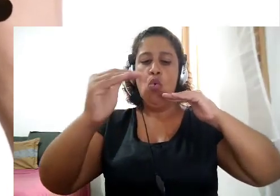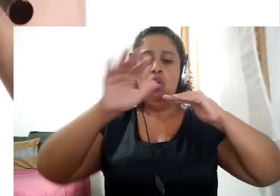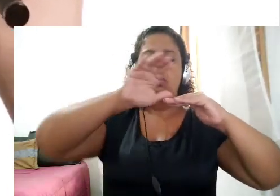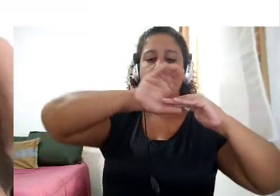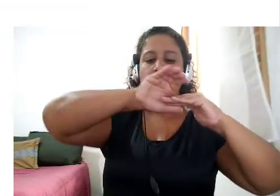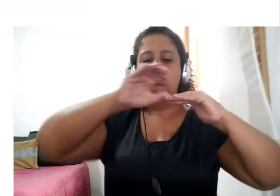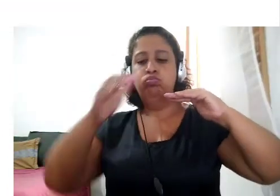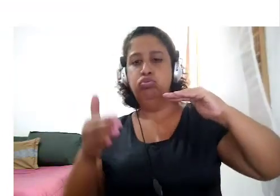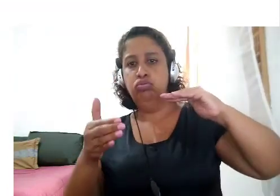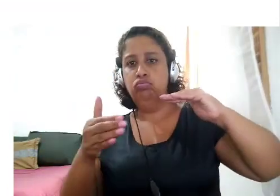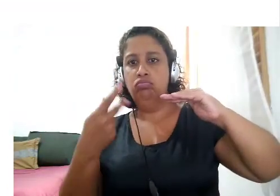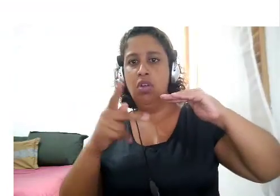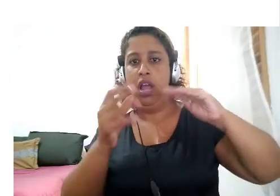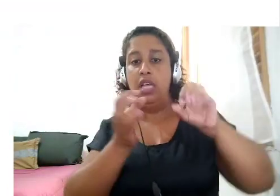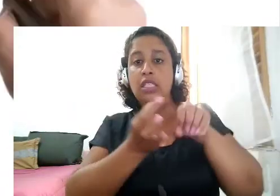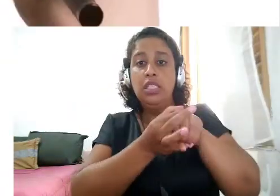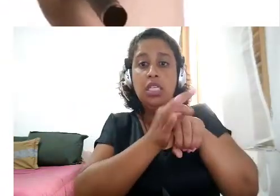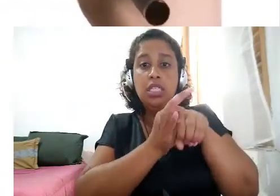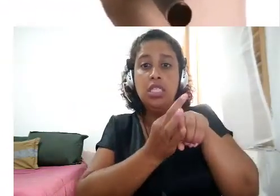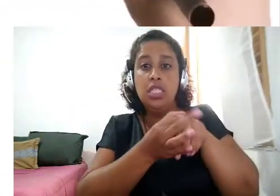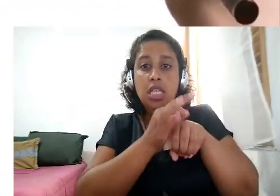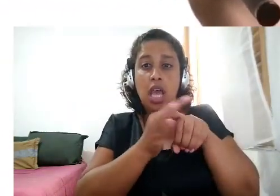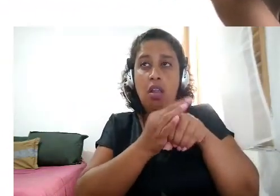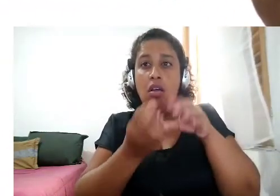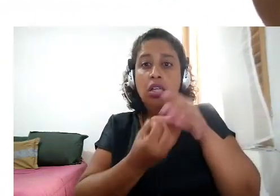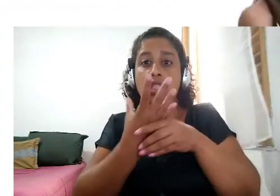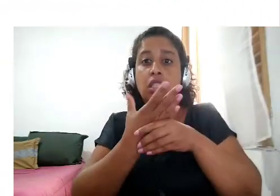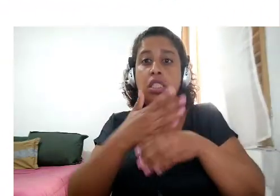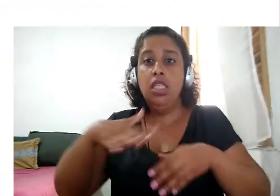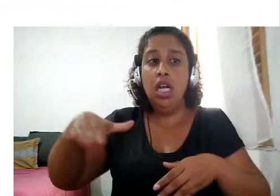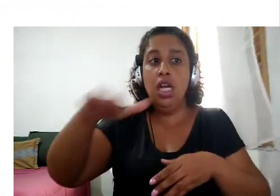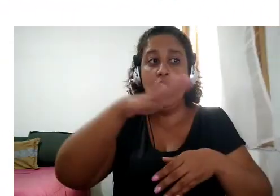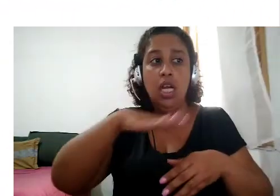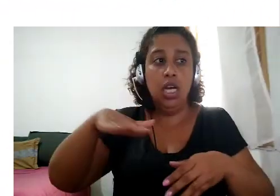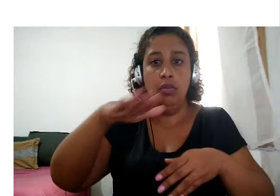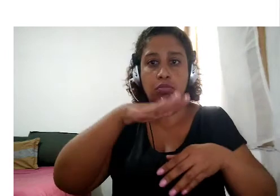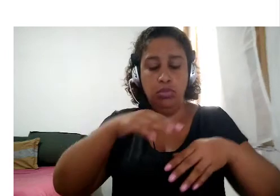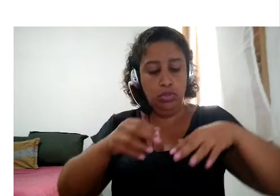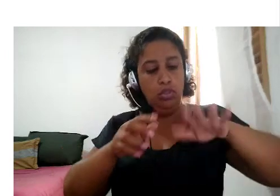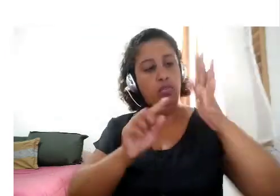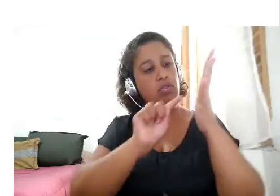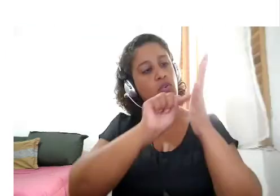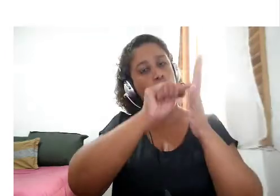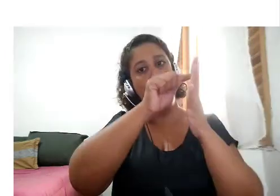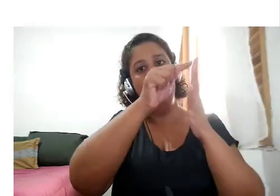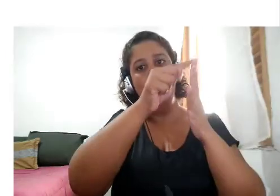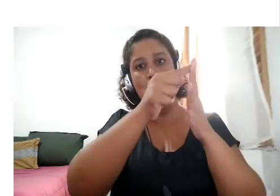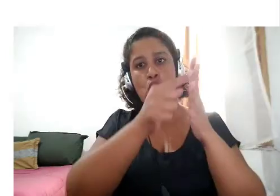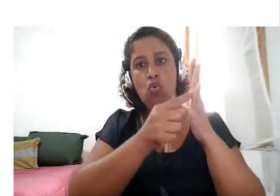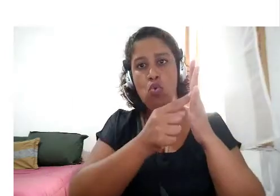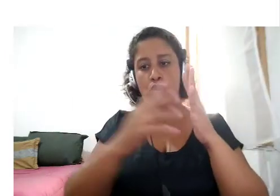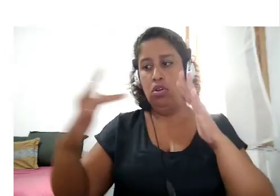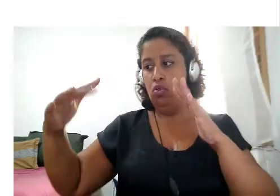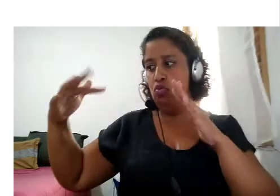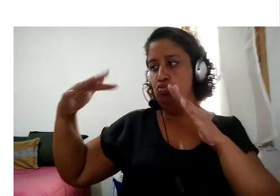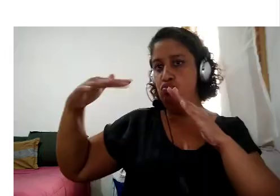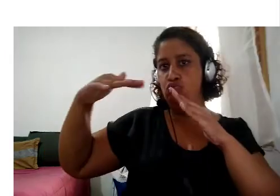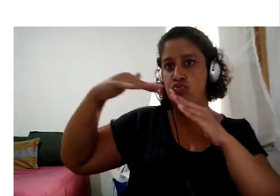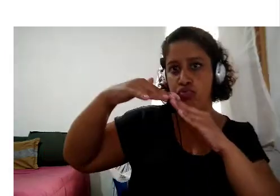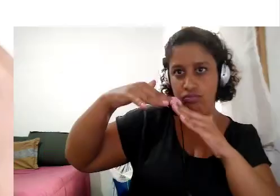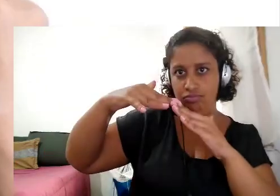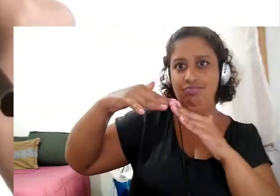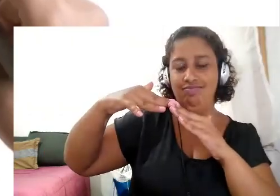é causada pelos potenciais de ação, mas sim pelo fluxo de correntes advindas dos potenciais